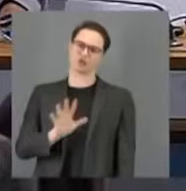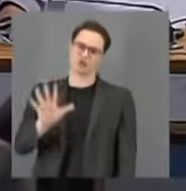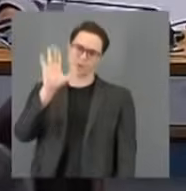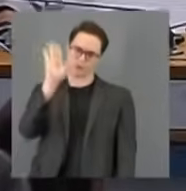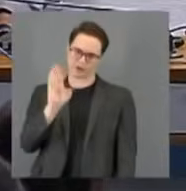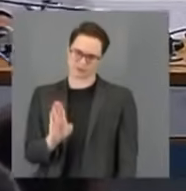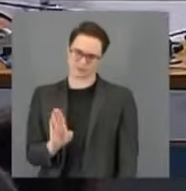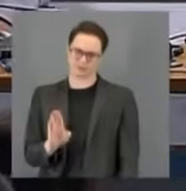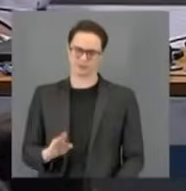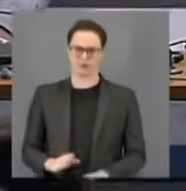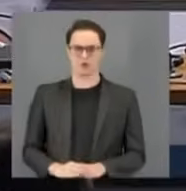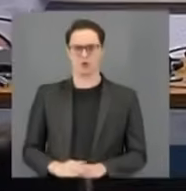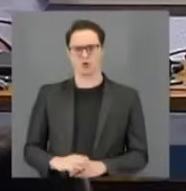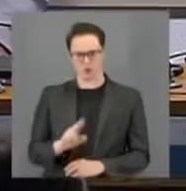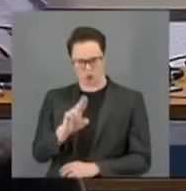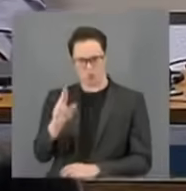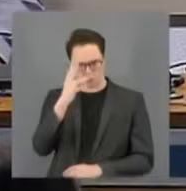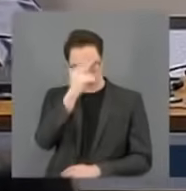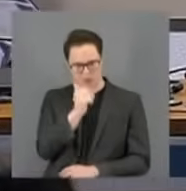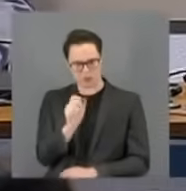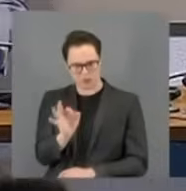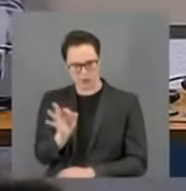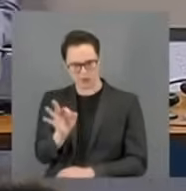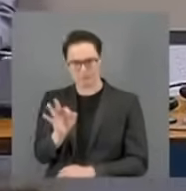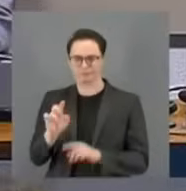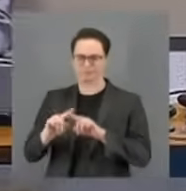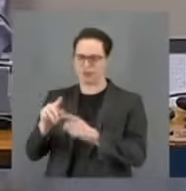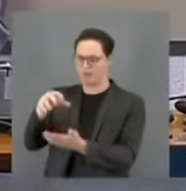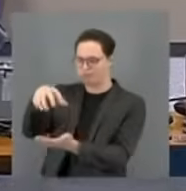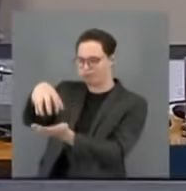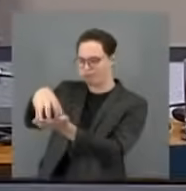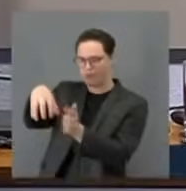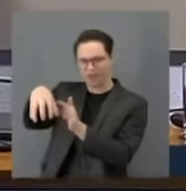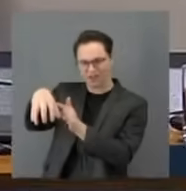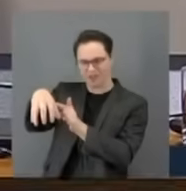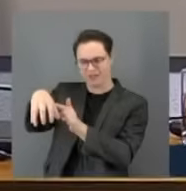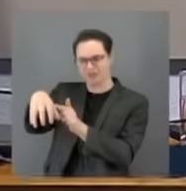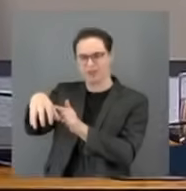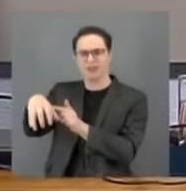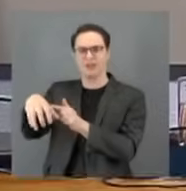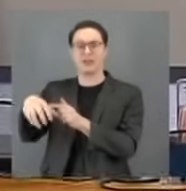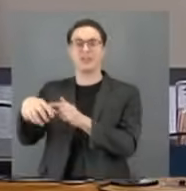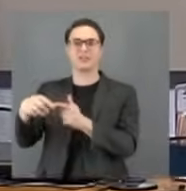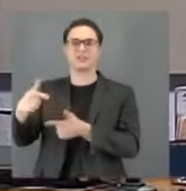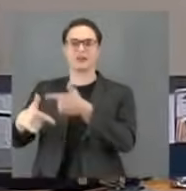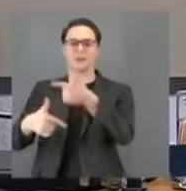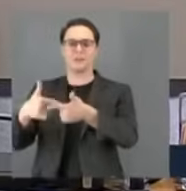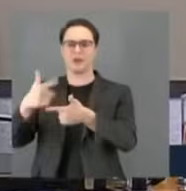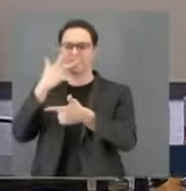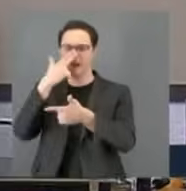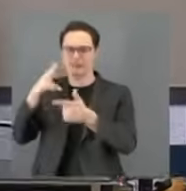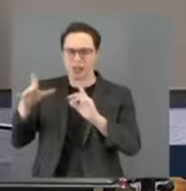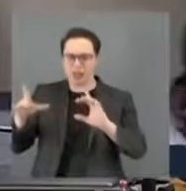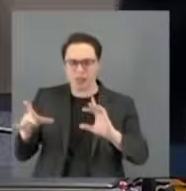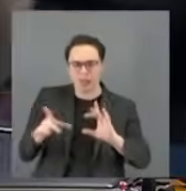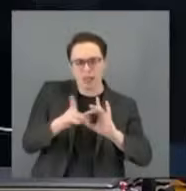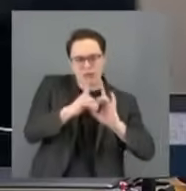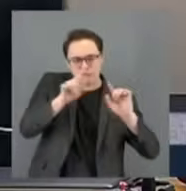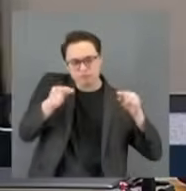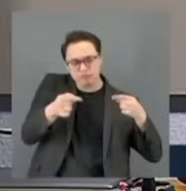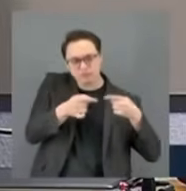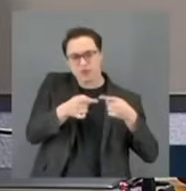apesar do nome bonito, esse órgão tem atuado como Ministério da Verdade do Lula